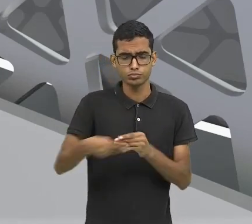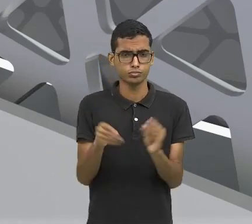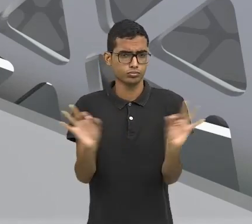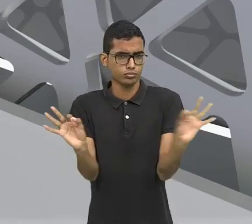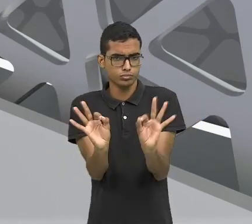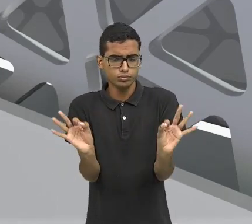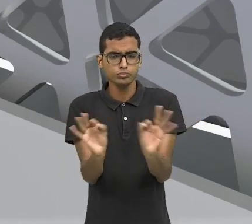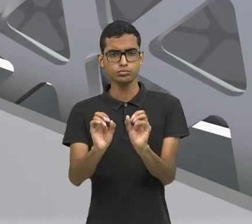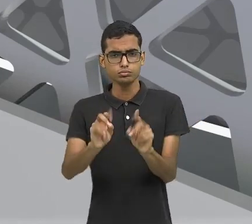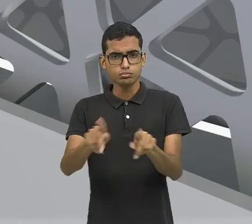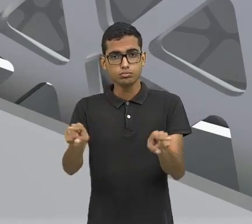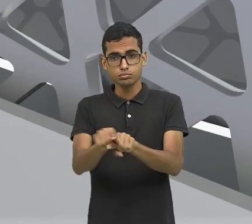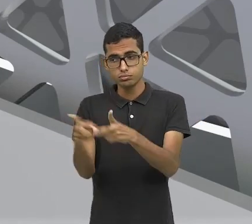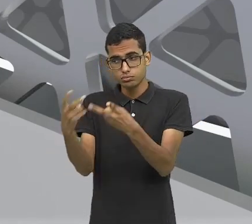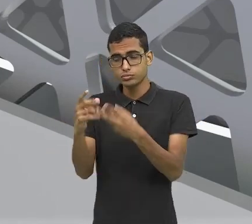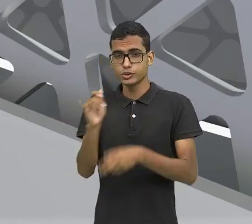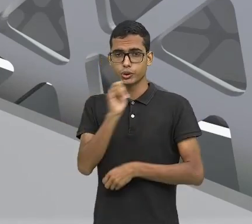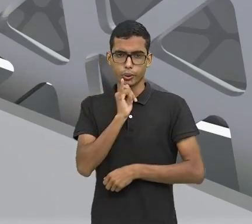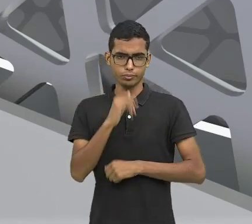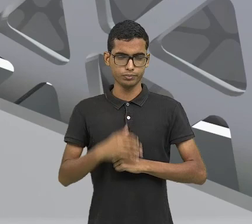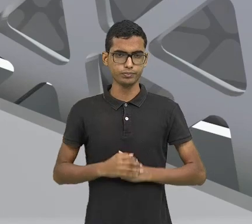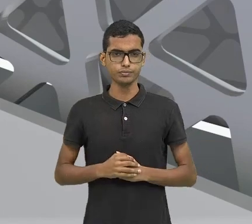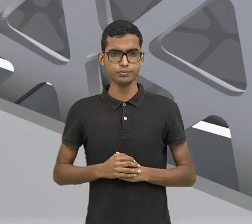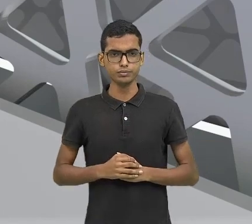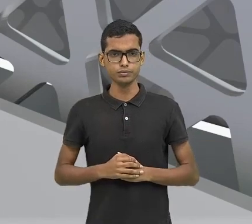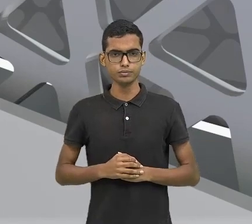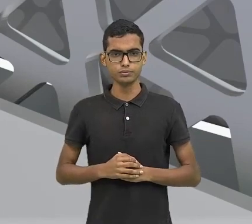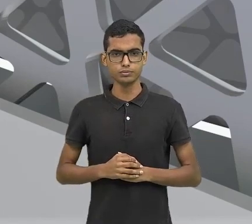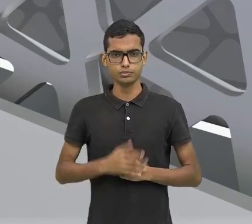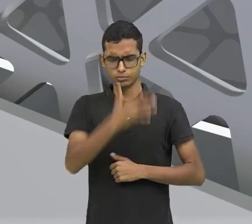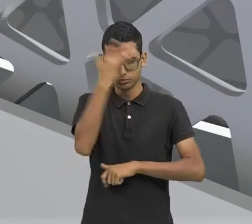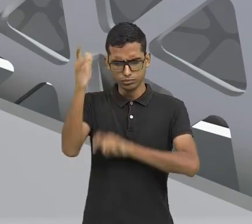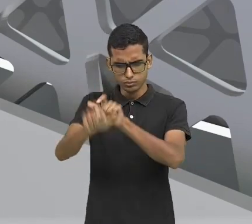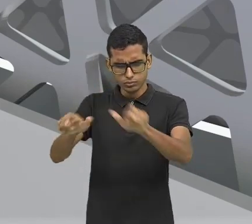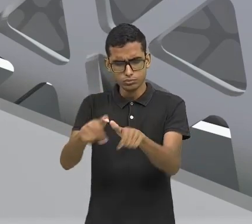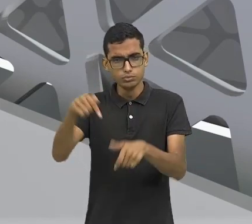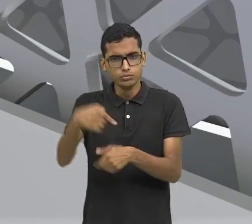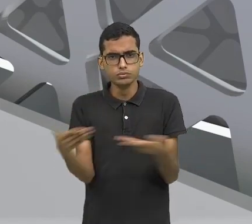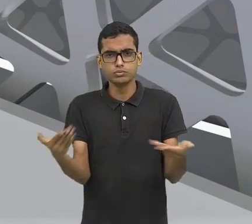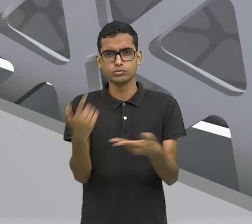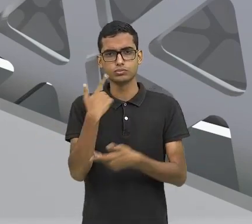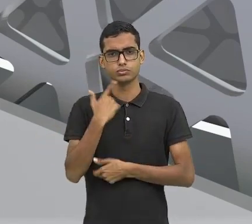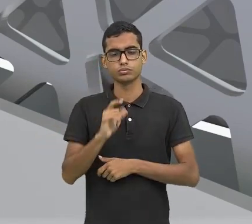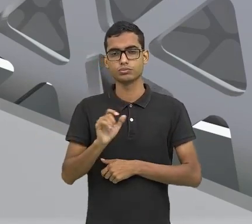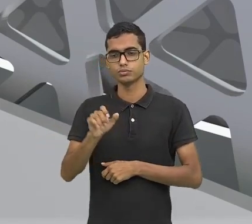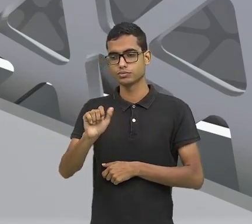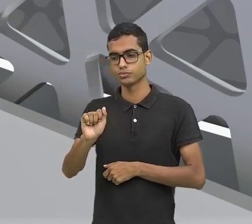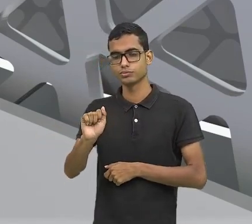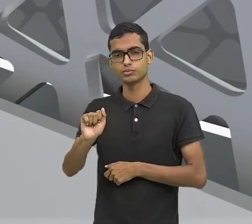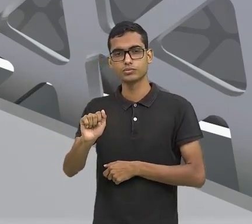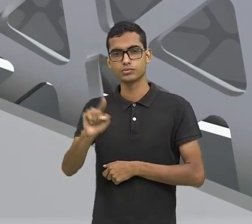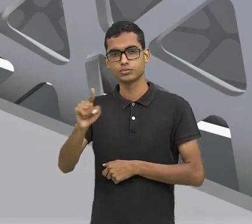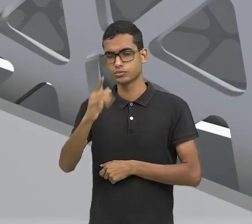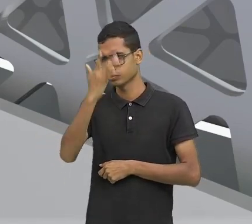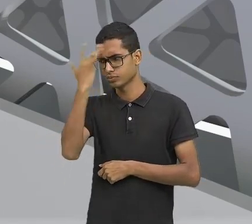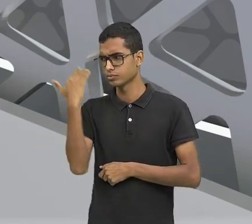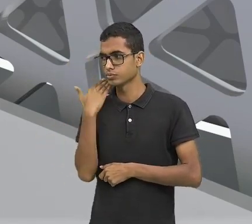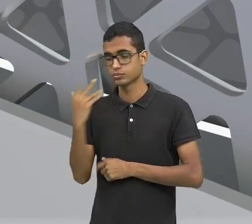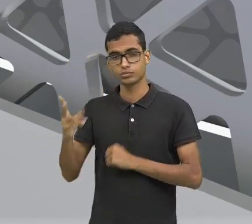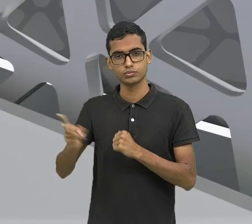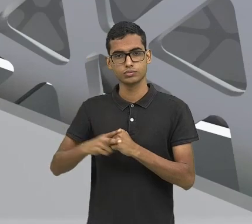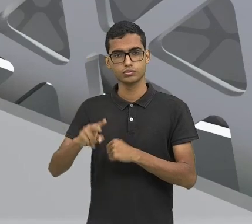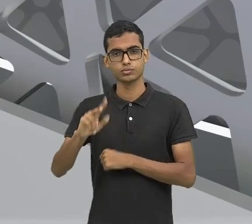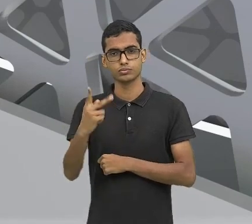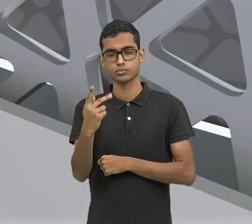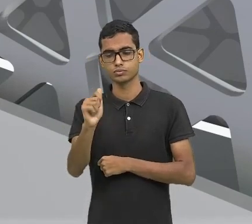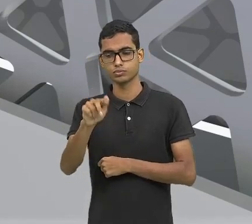ninguém. Então, percebo que, por exemplo, há muitas pessoas aqui. Olha só, verbo haver, está na terceira pessoa do